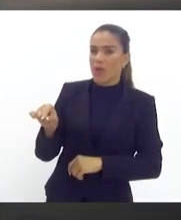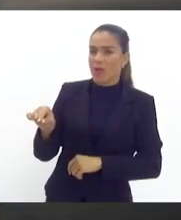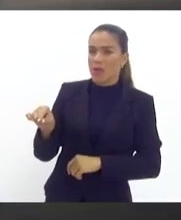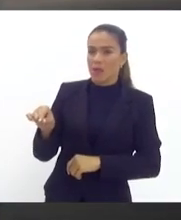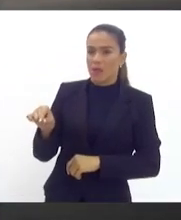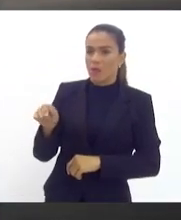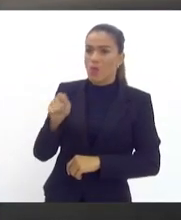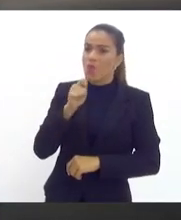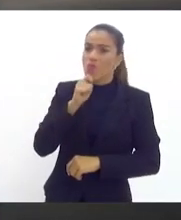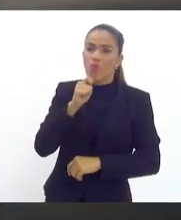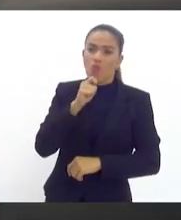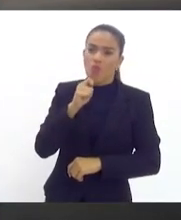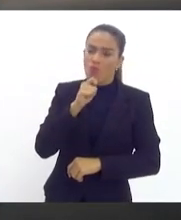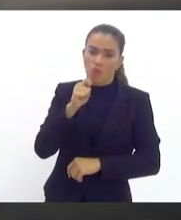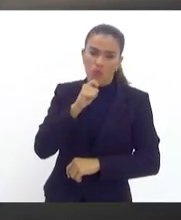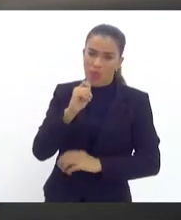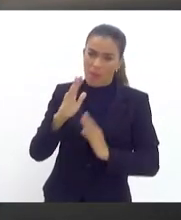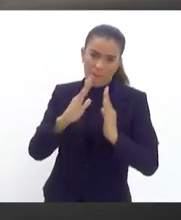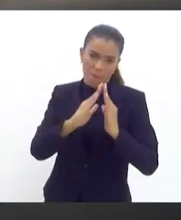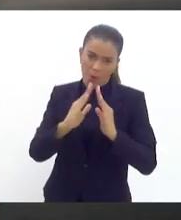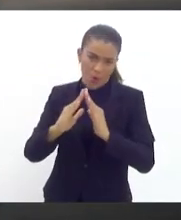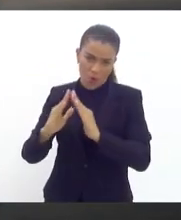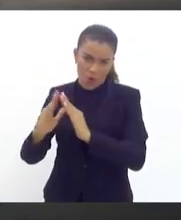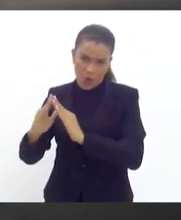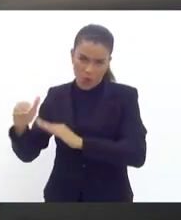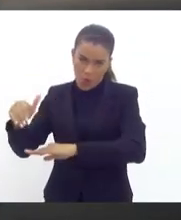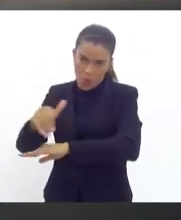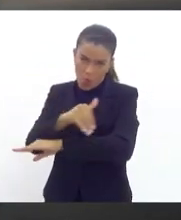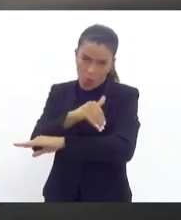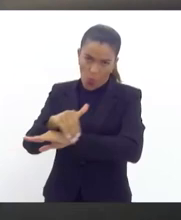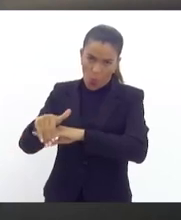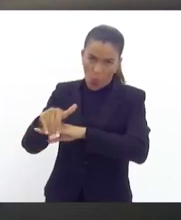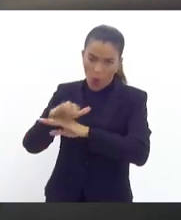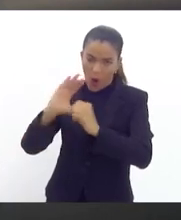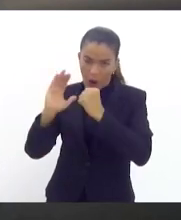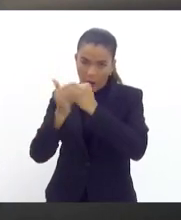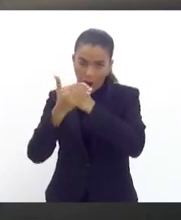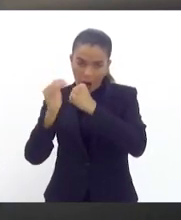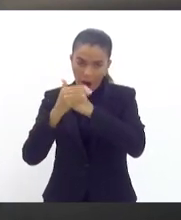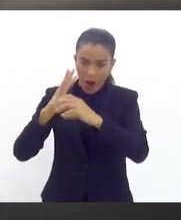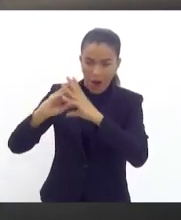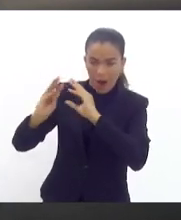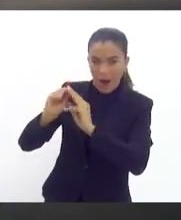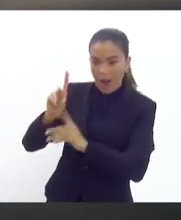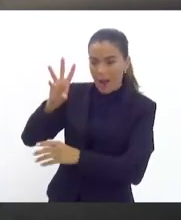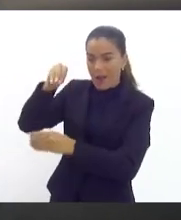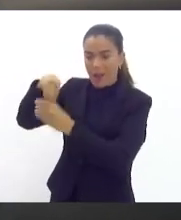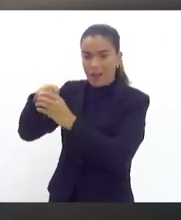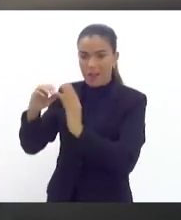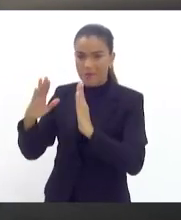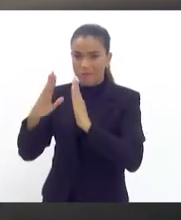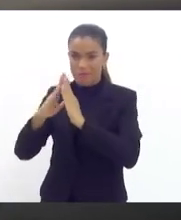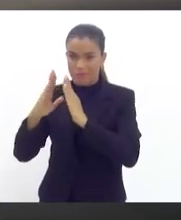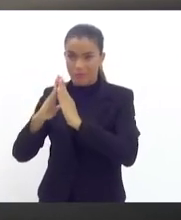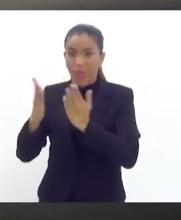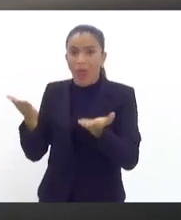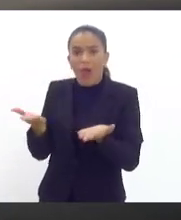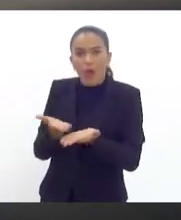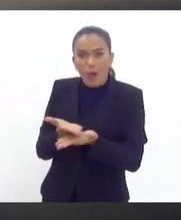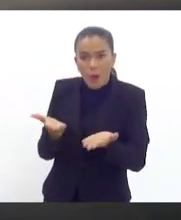tem mais os moradores é que estavam sendo abrigados lá e por incrível que pareça agora vem